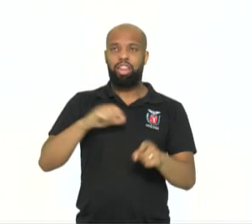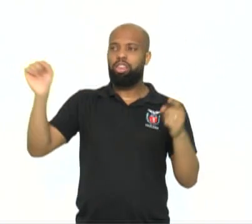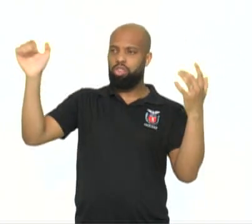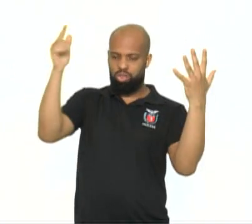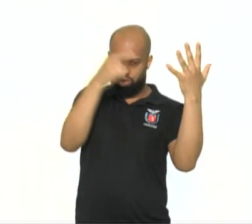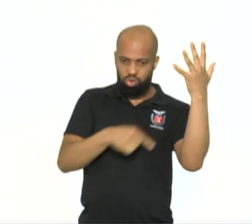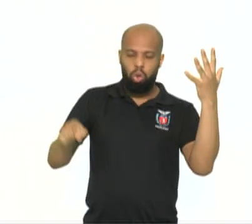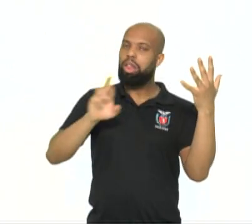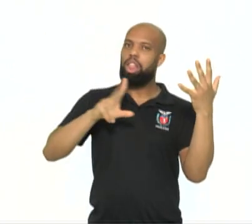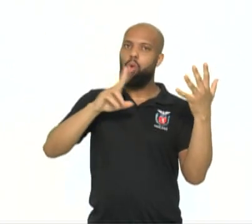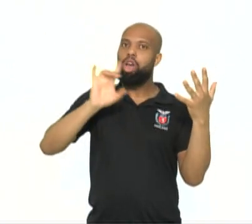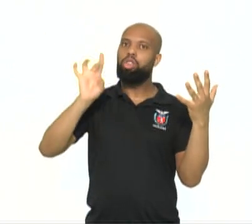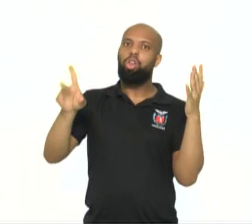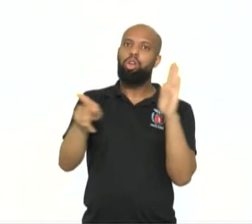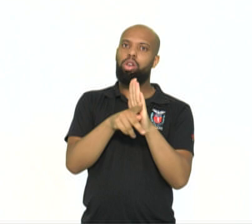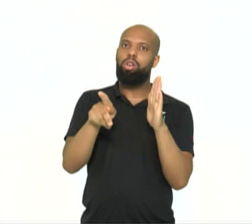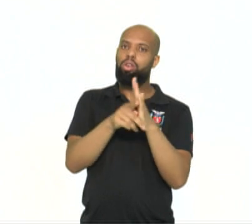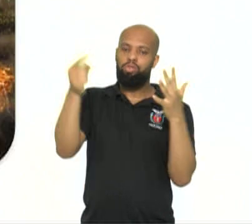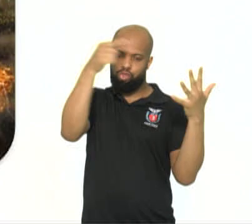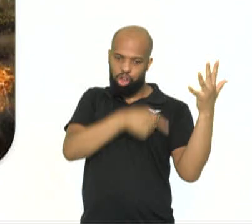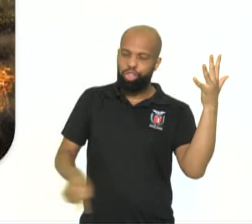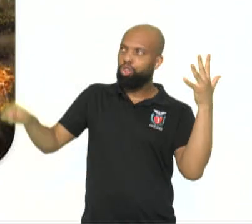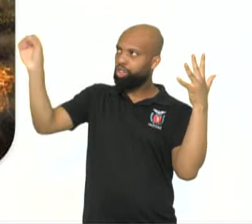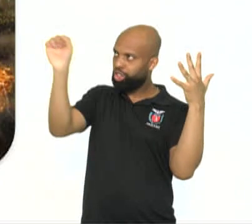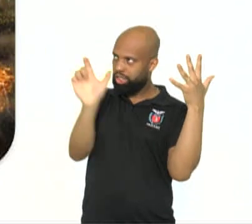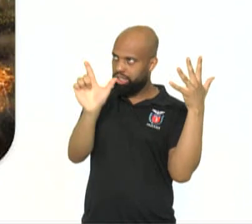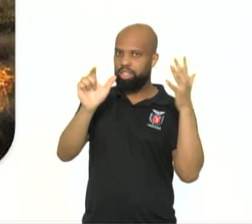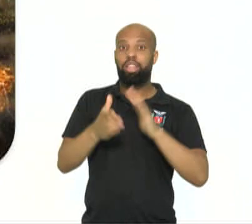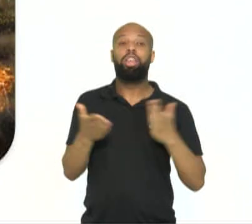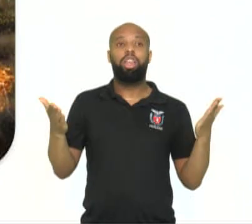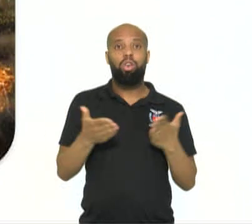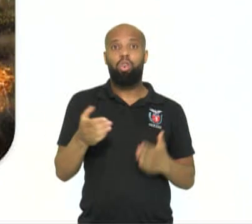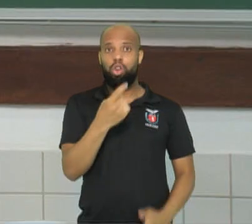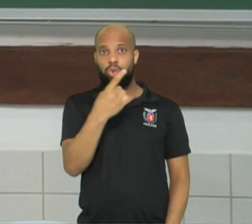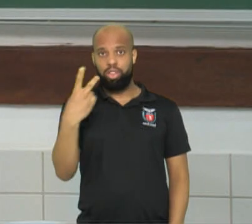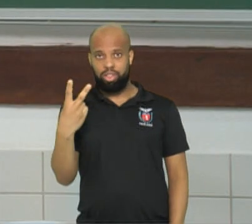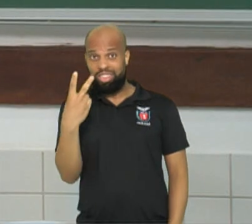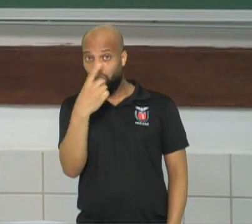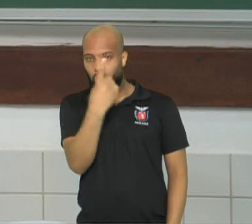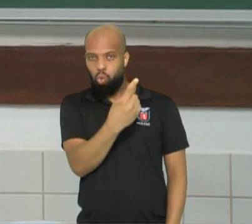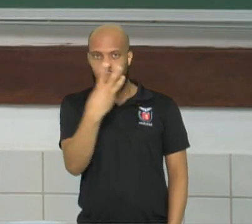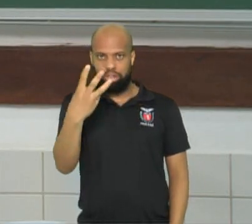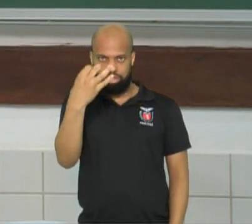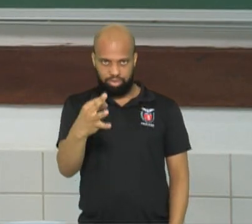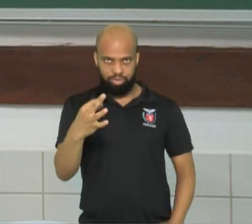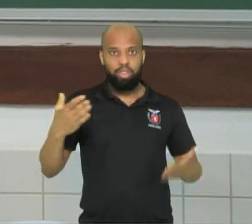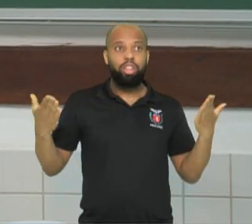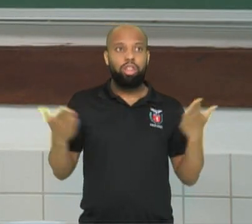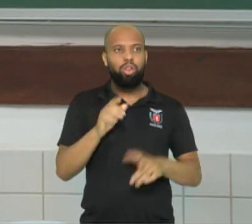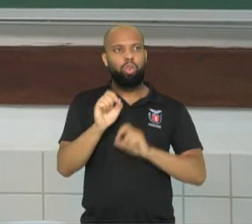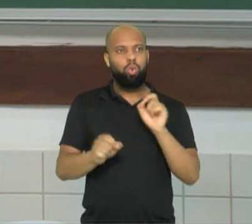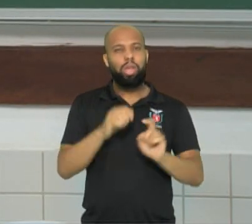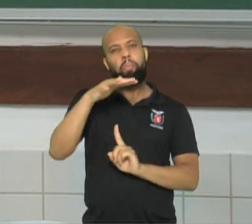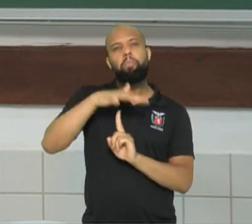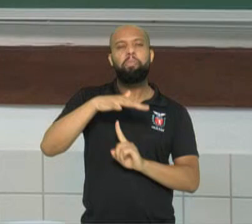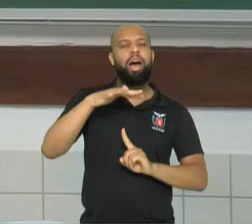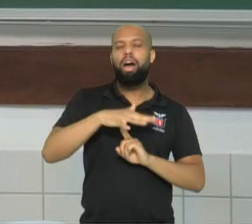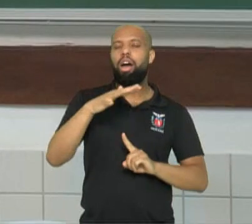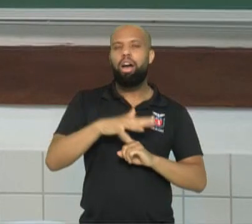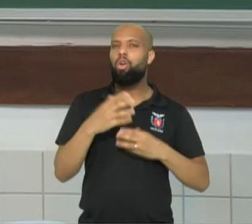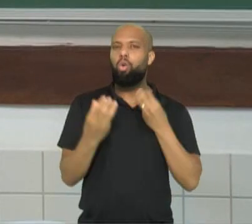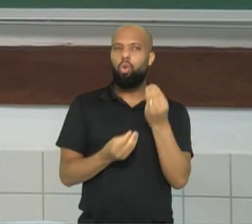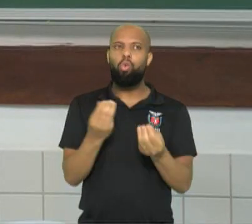fotossíntese. Então, apenas 1 e 3. E o Paraná, como é que tá nisso tudo? Né? A gente falou bastante, principalmente da Amazônia, mas como é